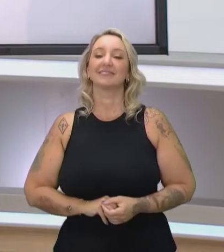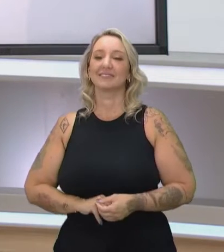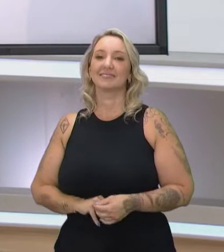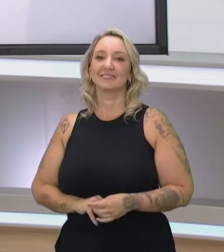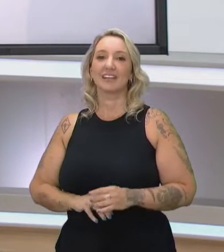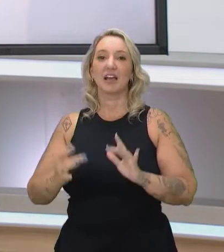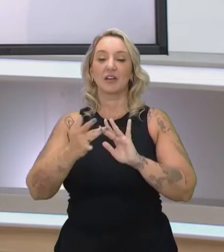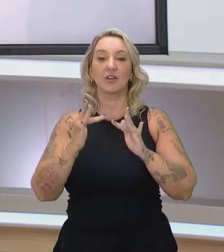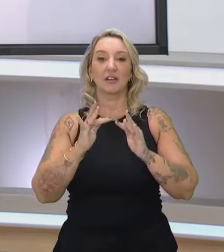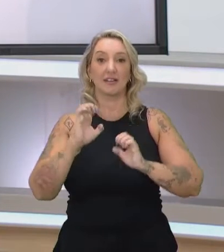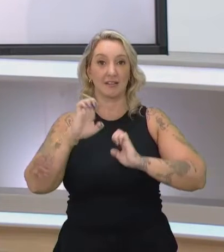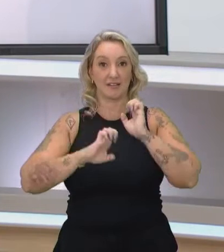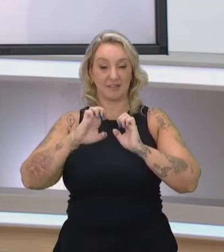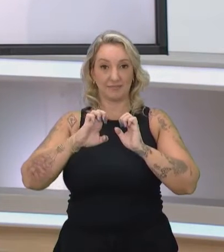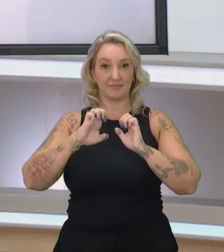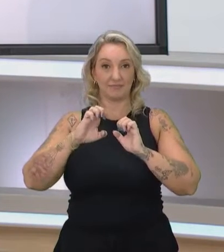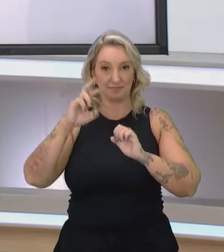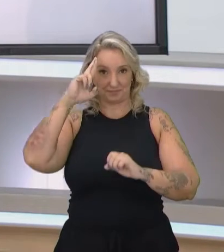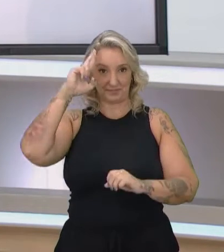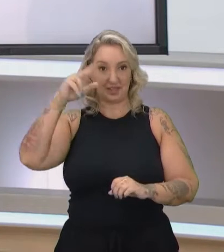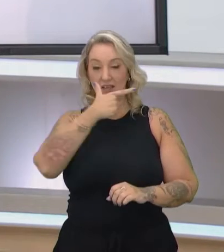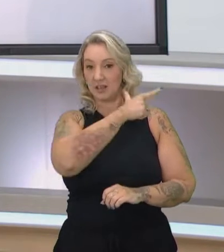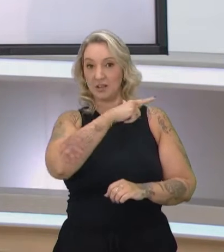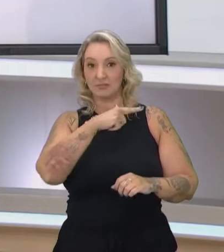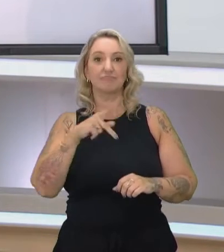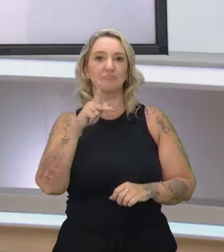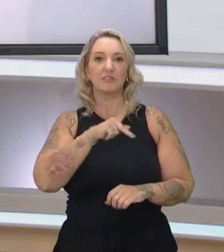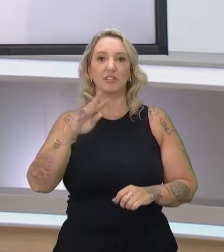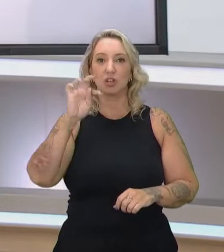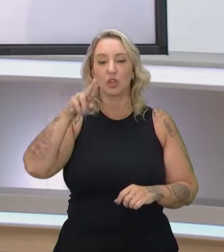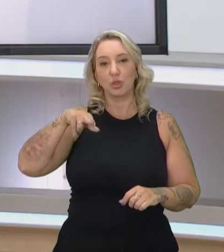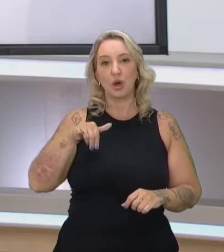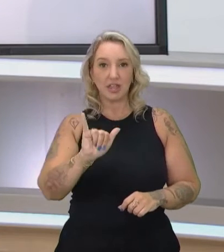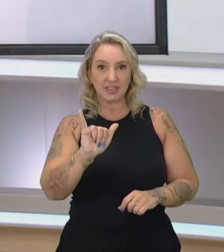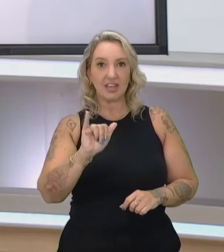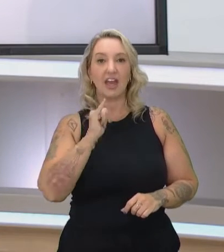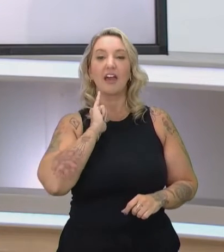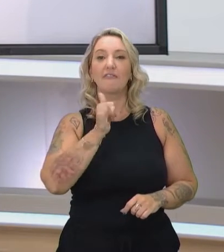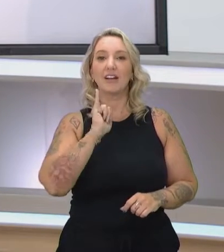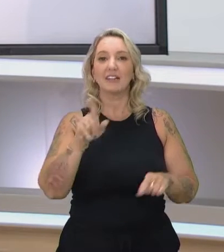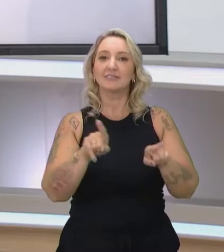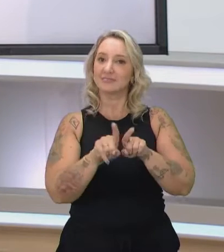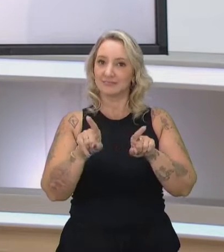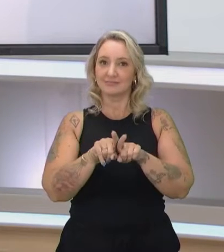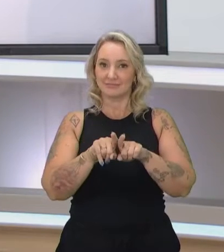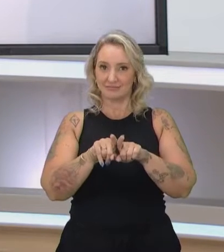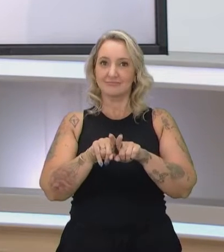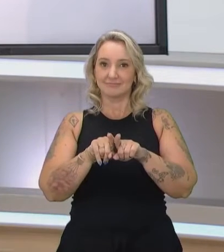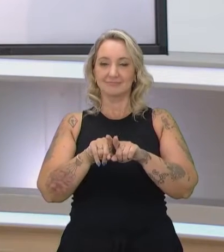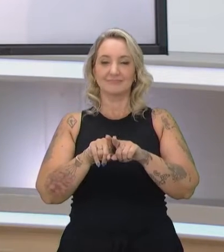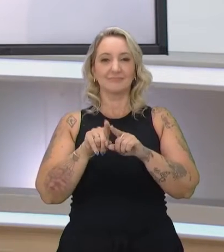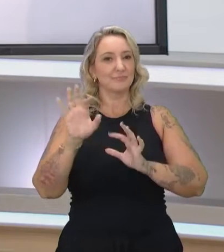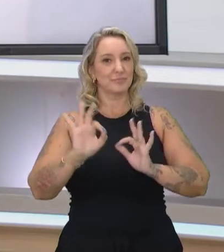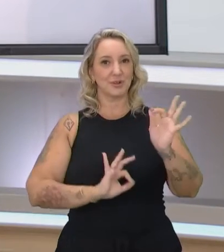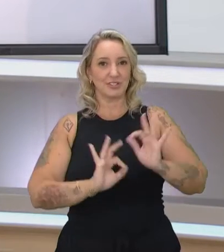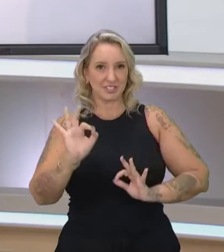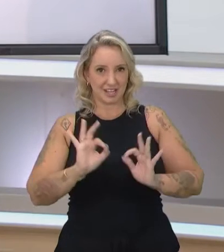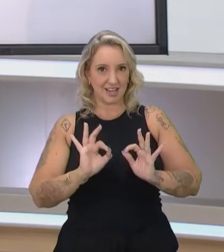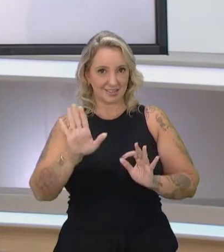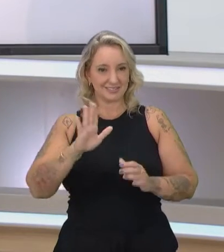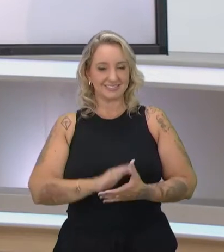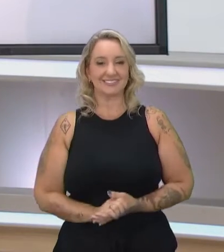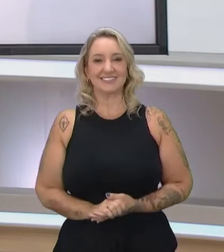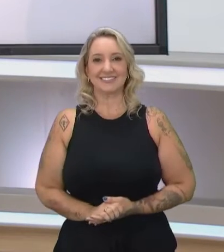Conexão Empreendedora, né? O outro componente, que é o professor Tony, também vai estar aí falando desse projeto aí. Vamos